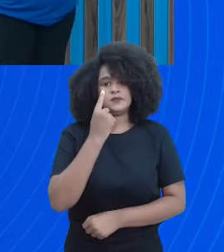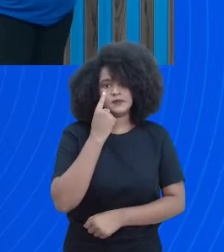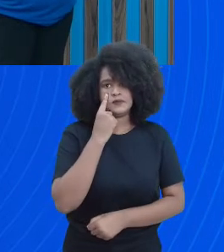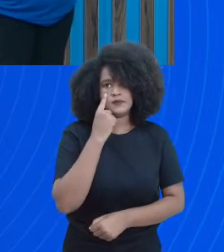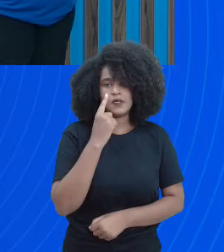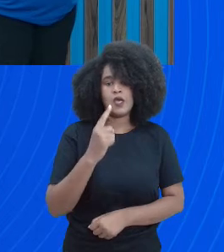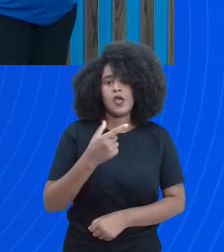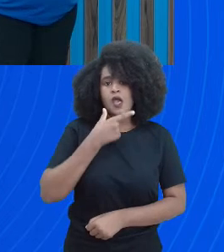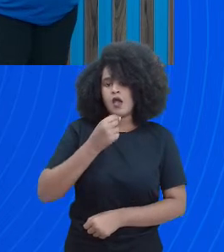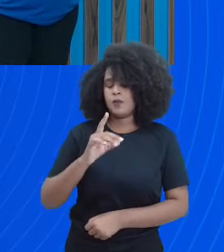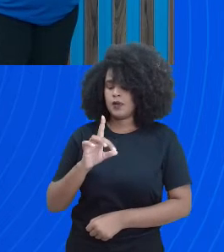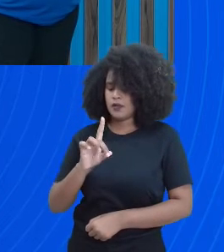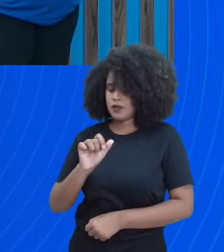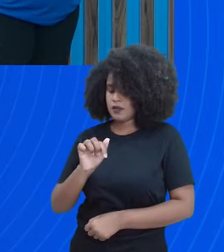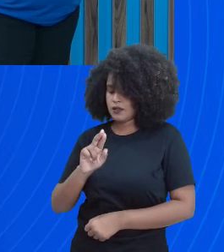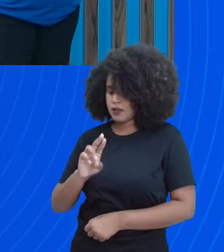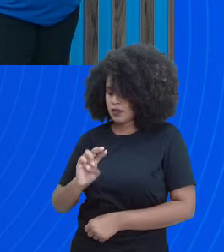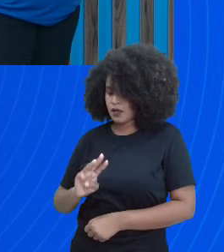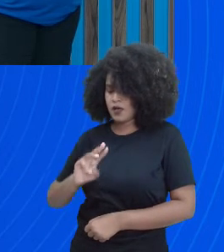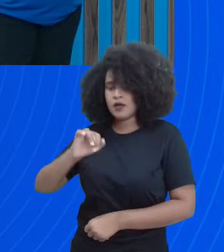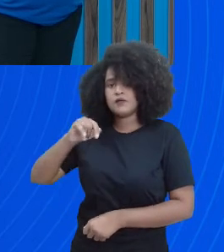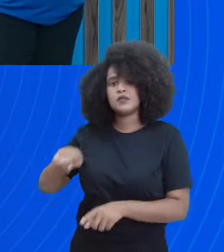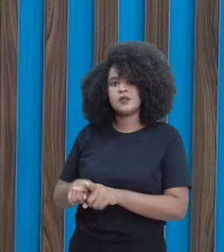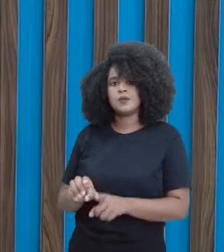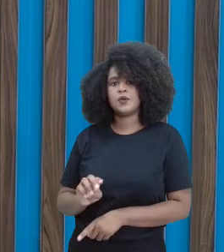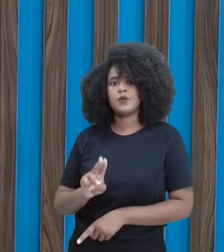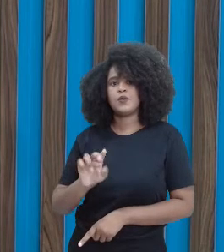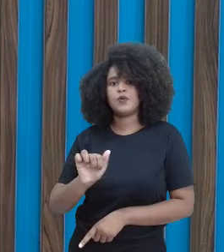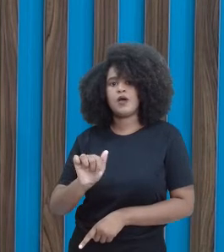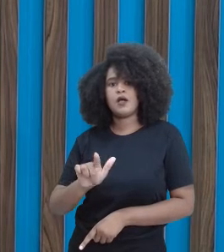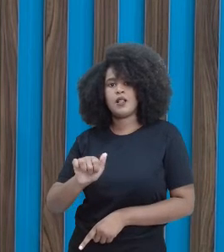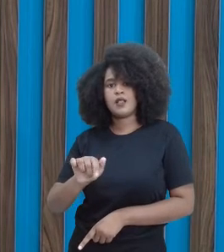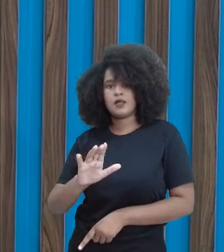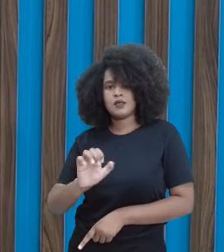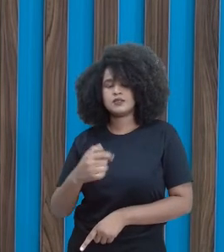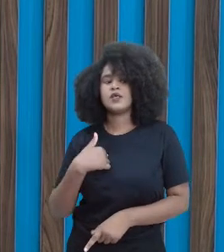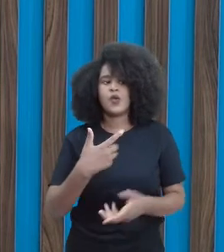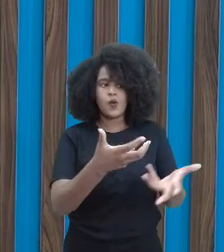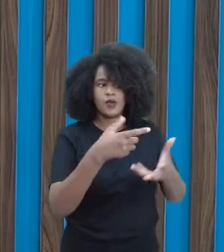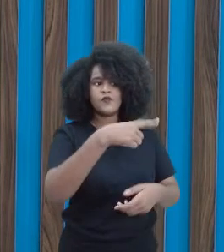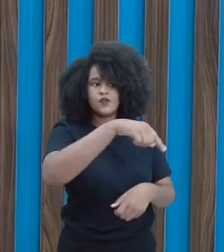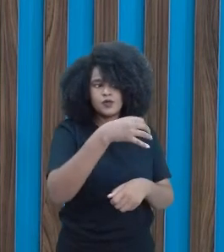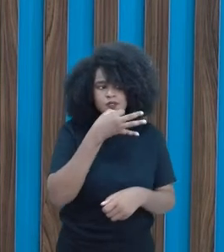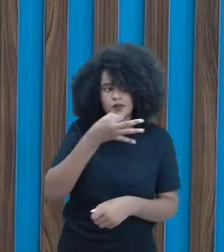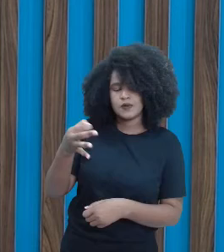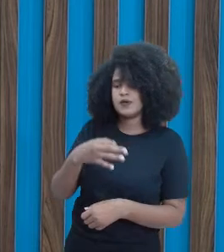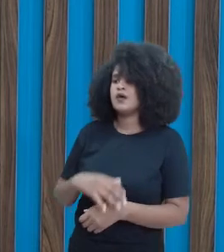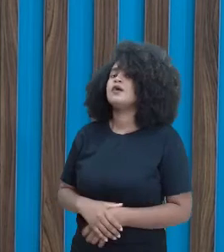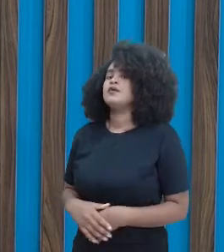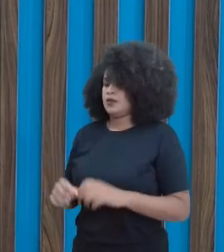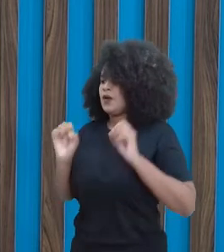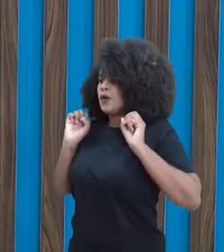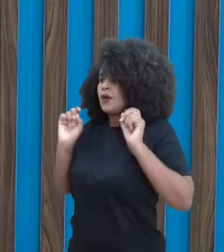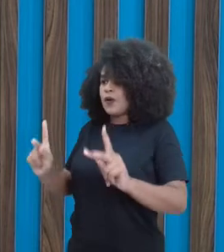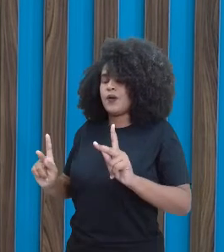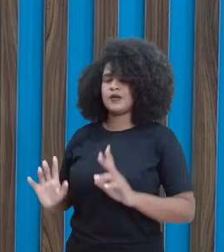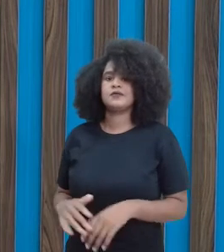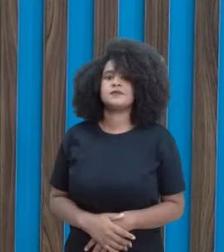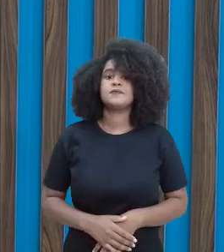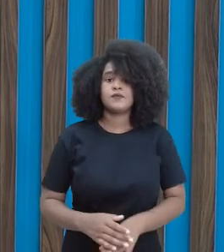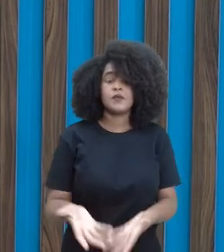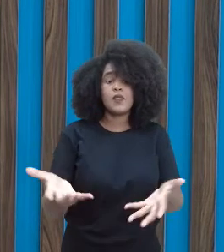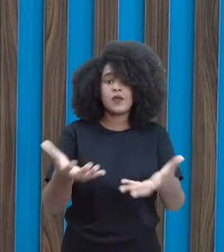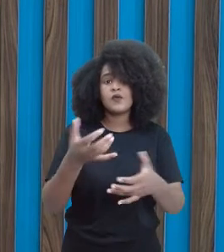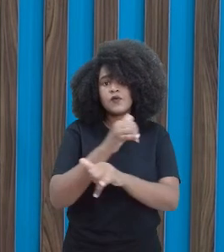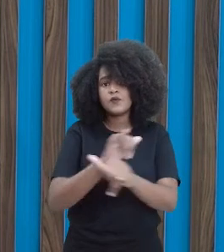do Darwin, do Wallace também. Eu quero que a senhora comente já, tá certo? Tá bem. Então, eu quero só dar uma palavrinha aqui, Pode Carol.